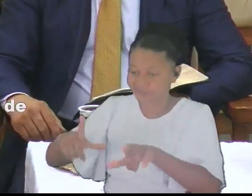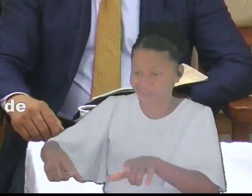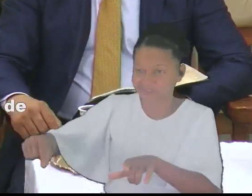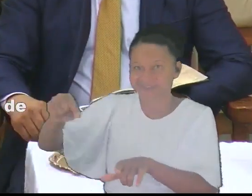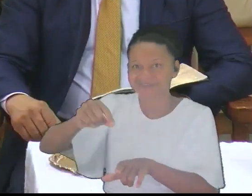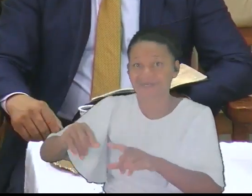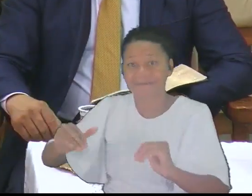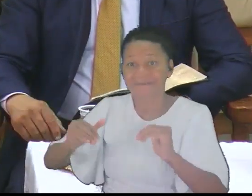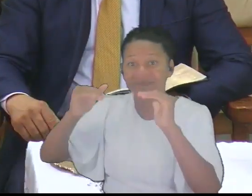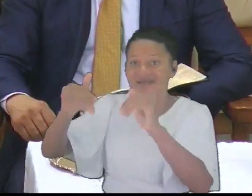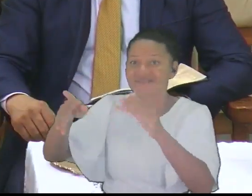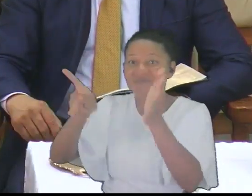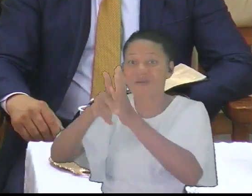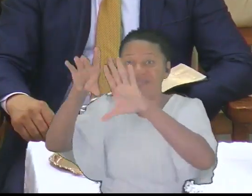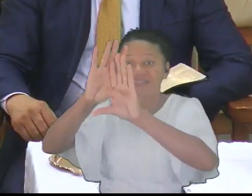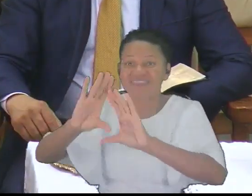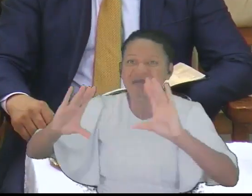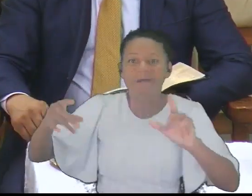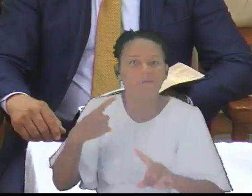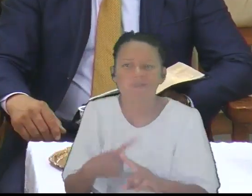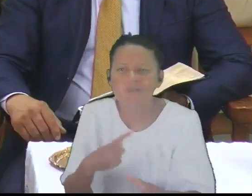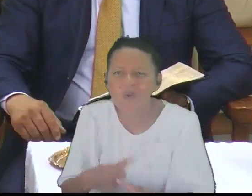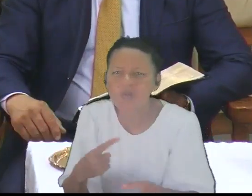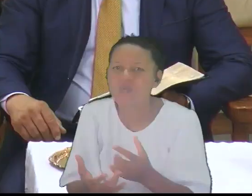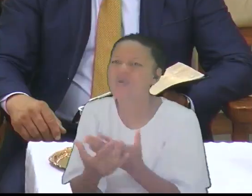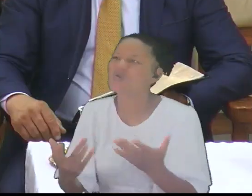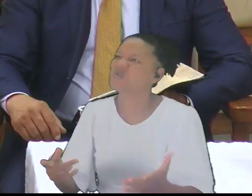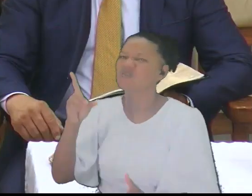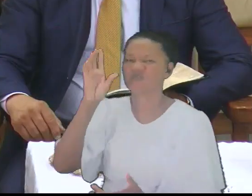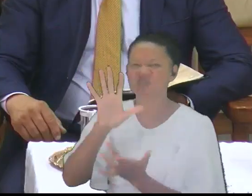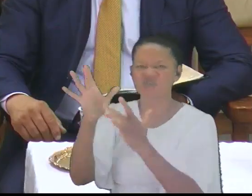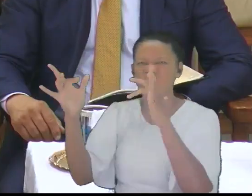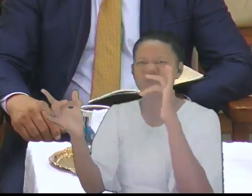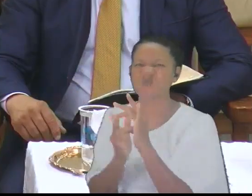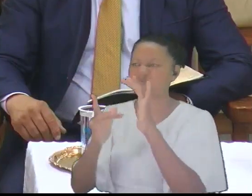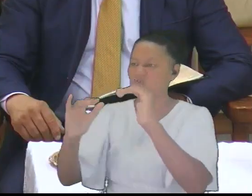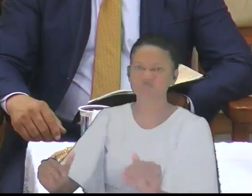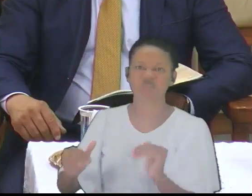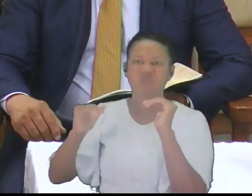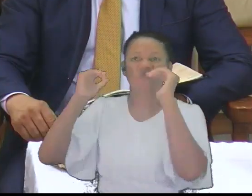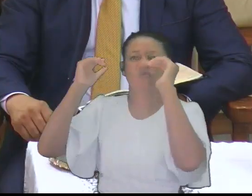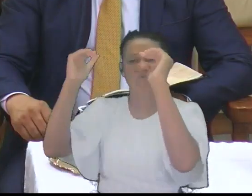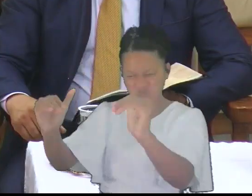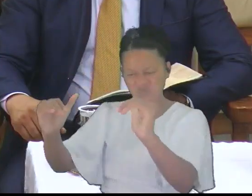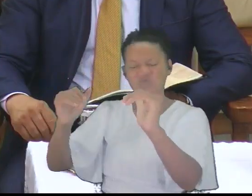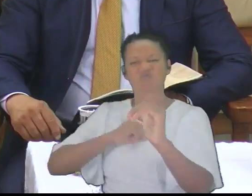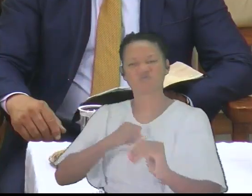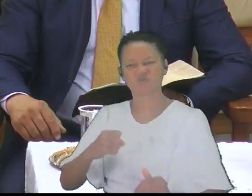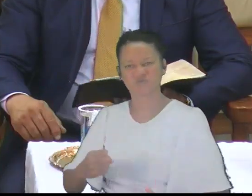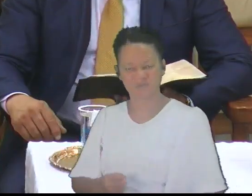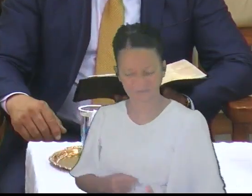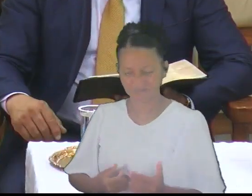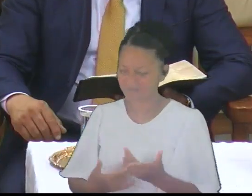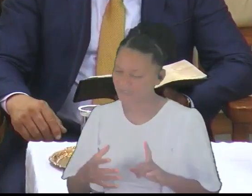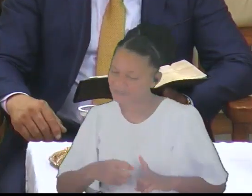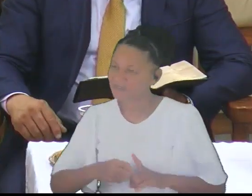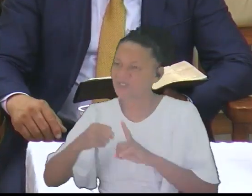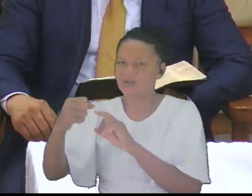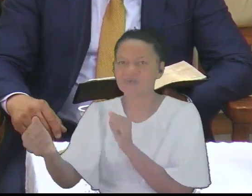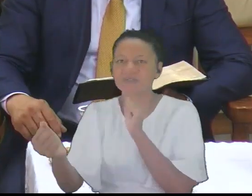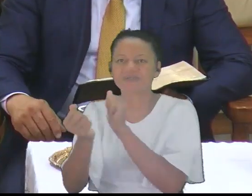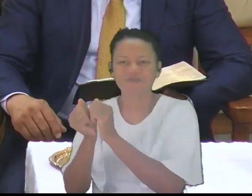dos Santos celestial, porque ele é o grande sumo sacerdote que nos leva para